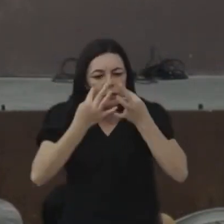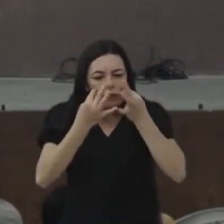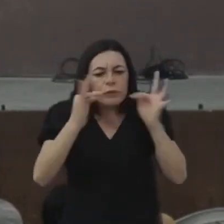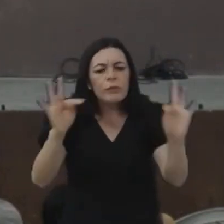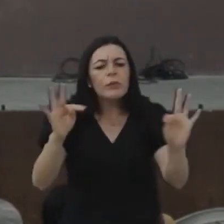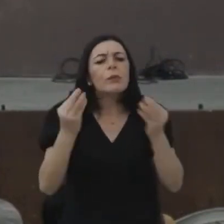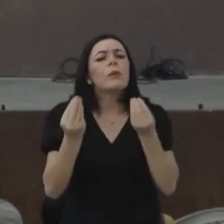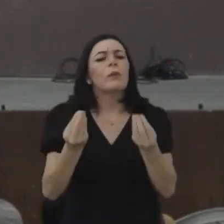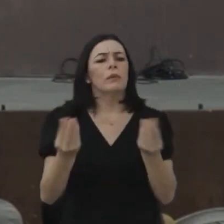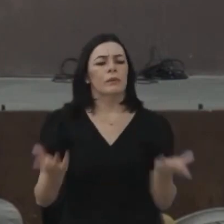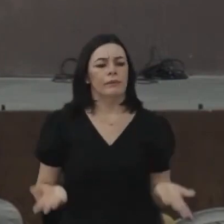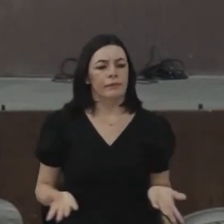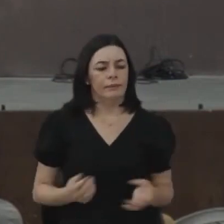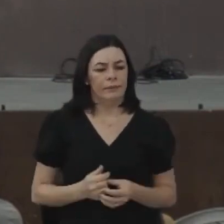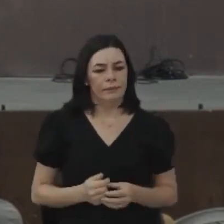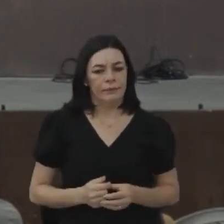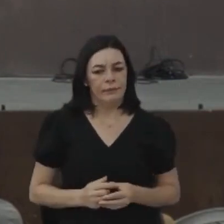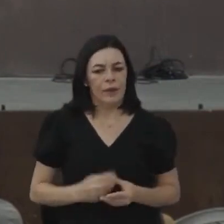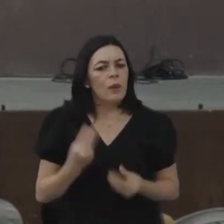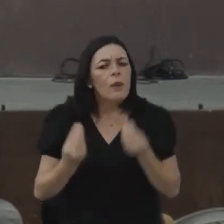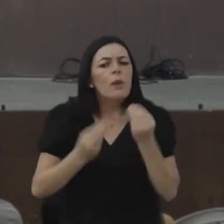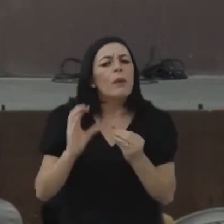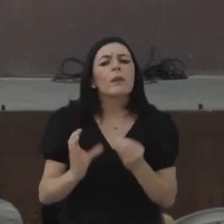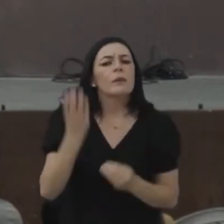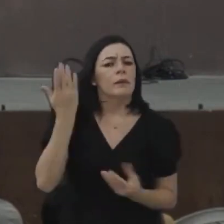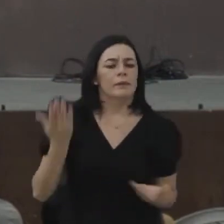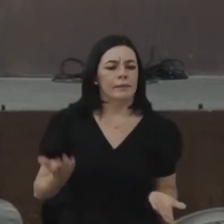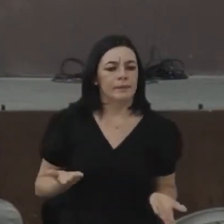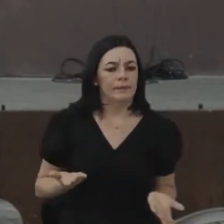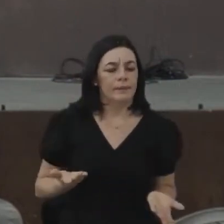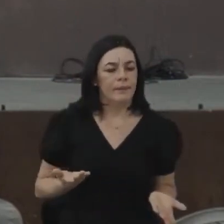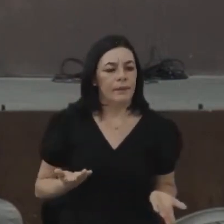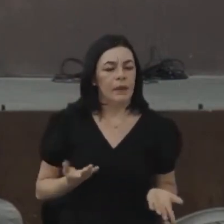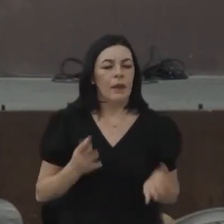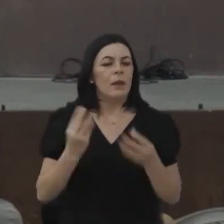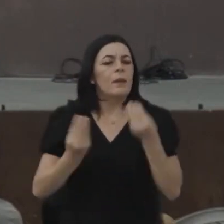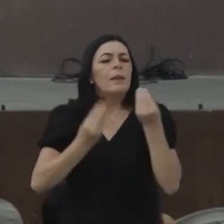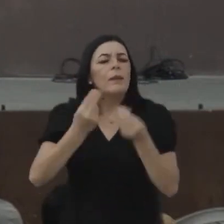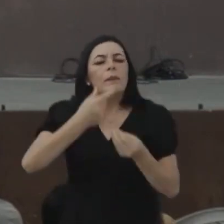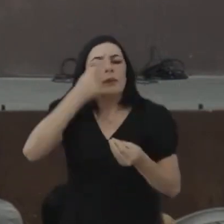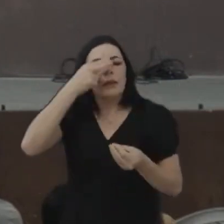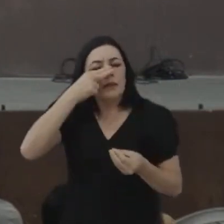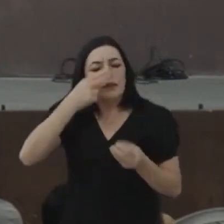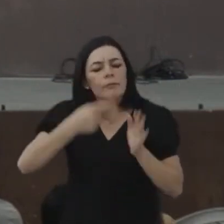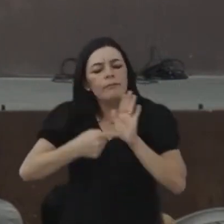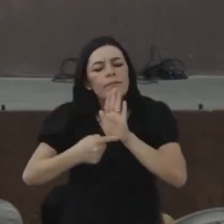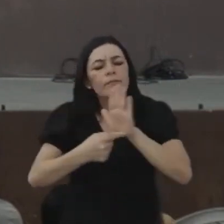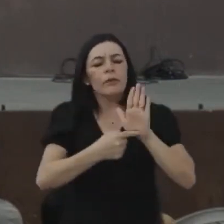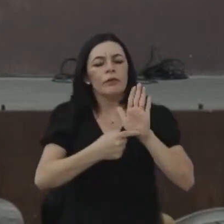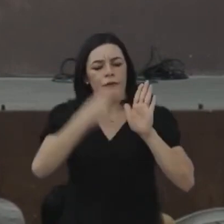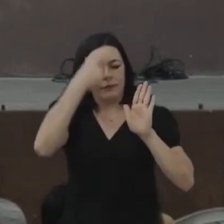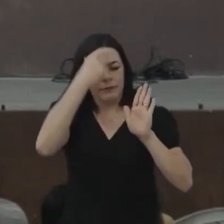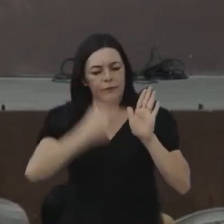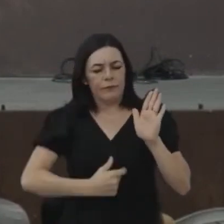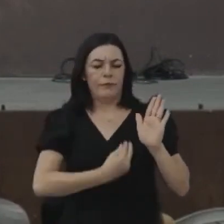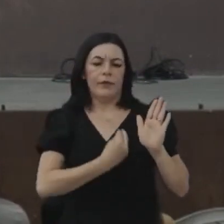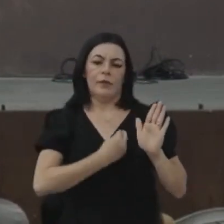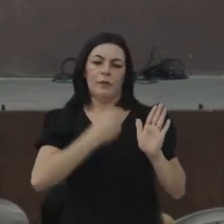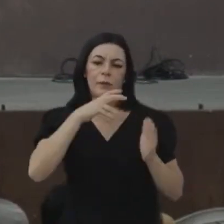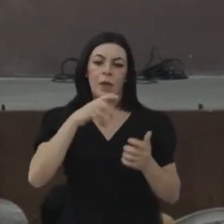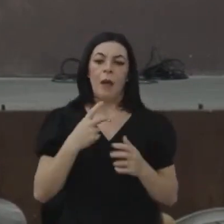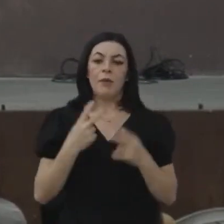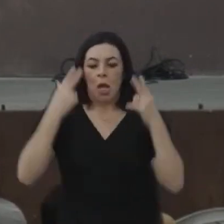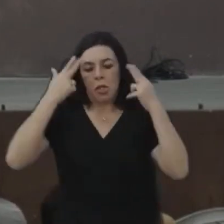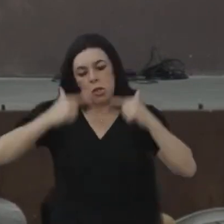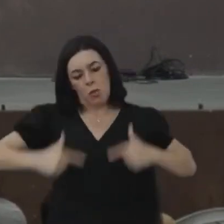mundo? Como é que isso vai acontecer? Como é que eles devem impactar o mundo? Eles devem ser